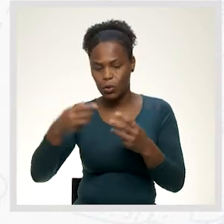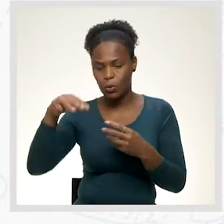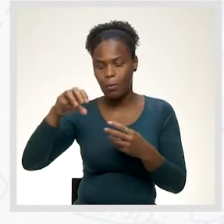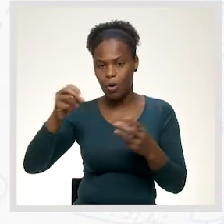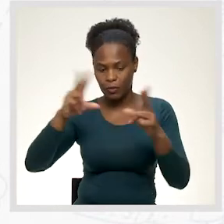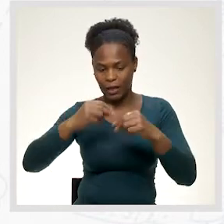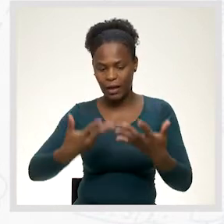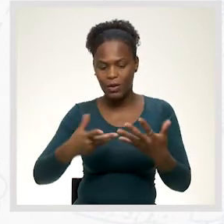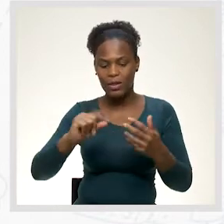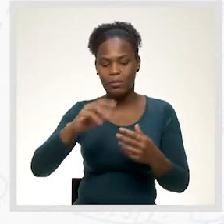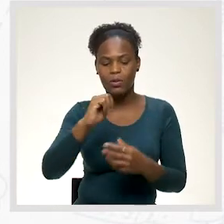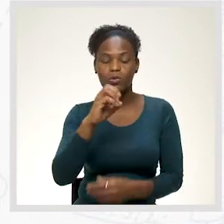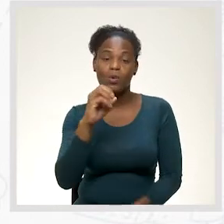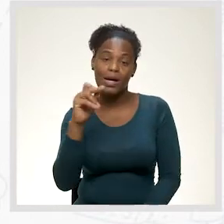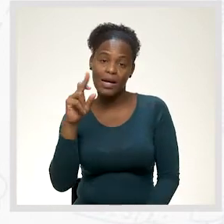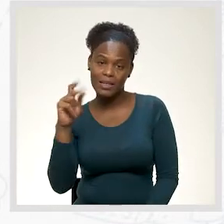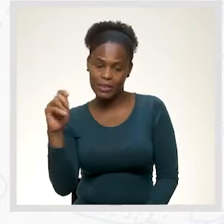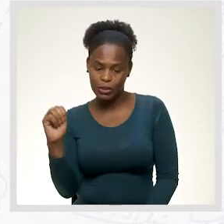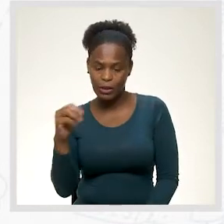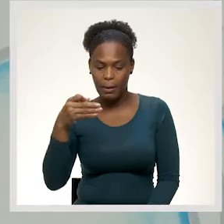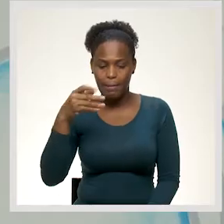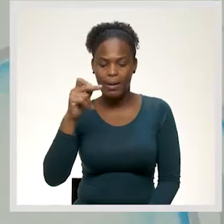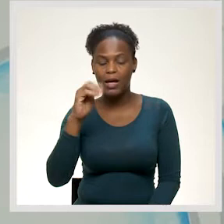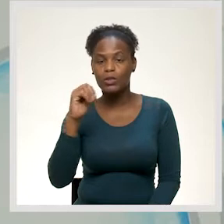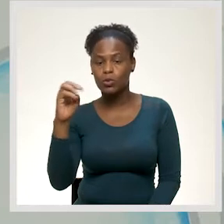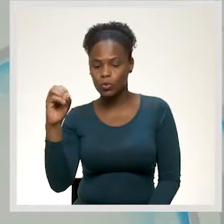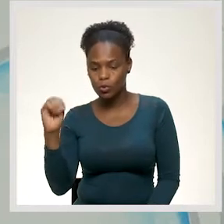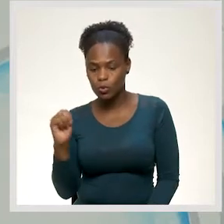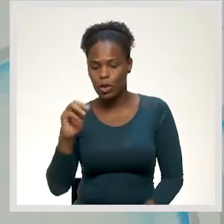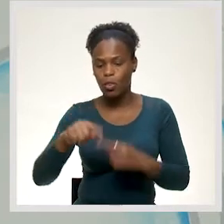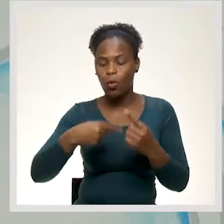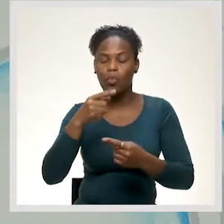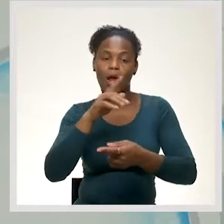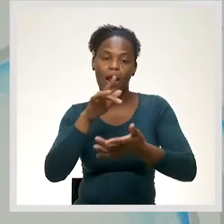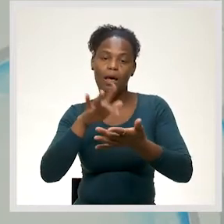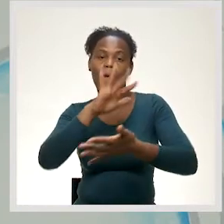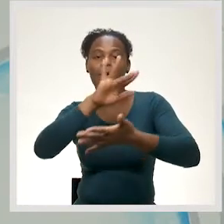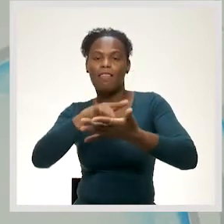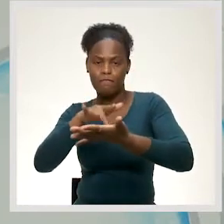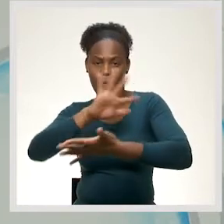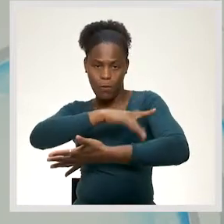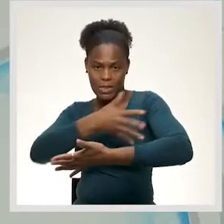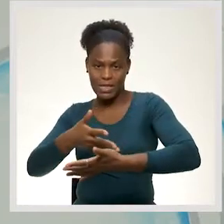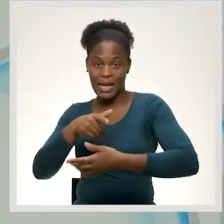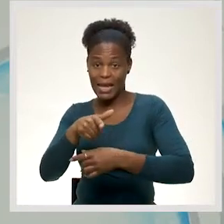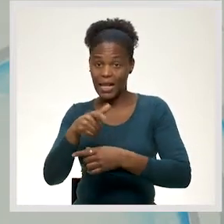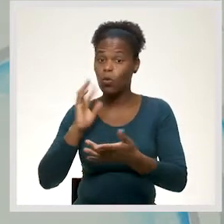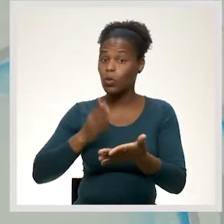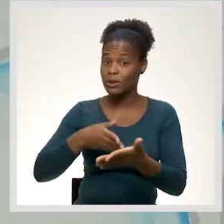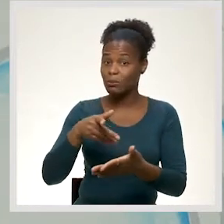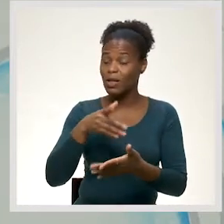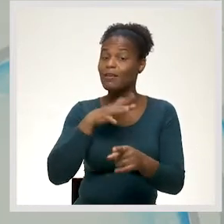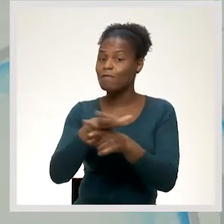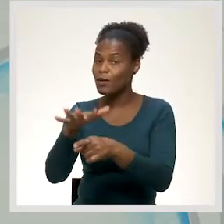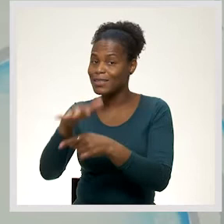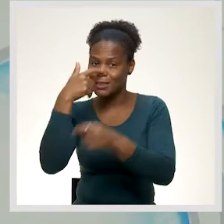obra Poesias. Este último autor, Soares de Passos, teve muita influência nos